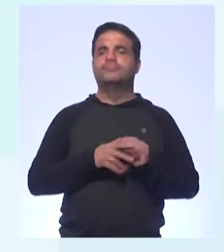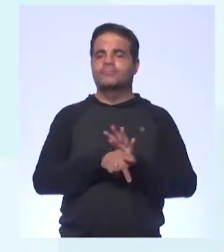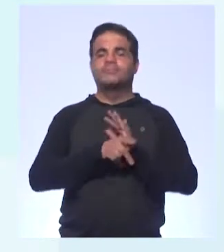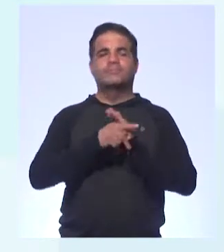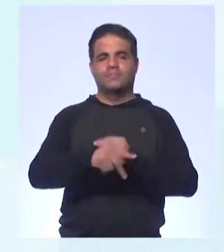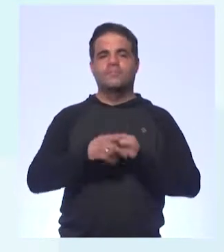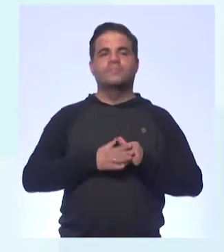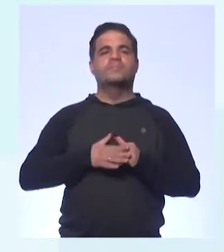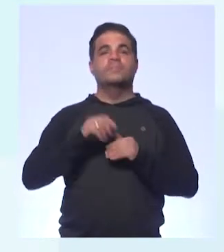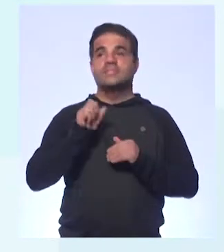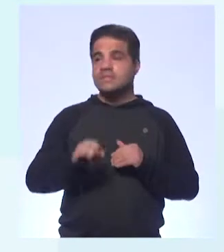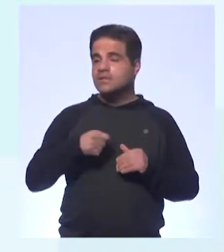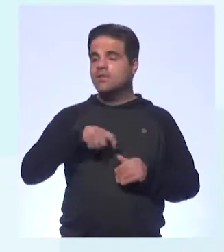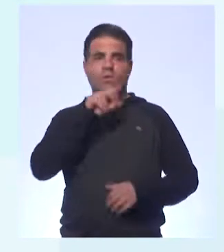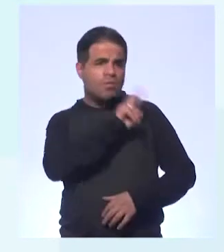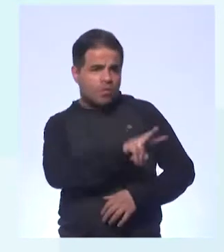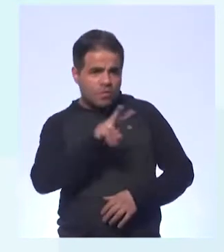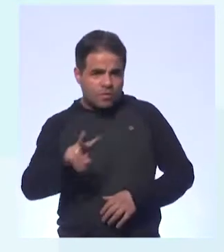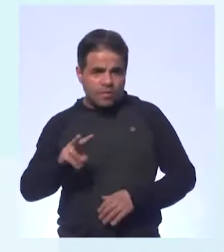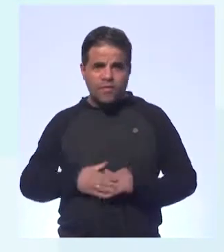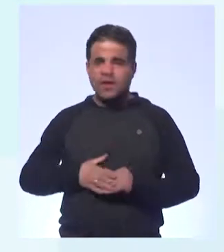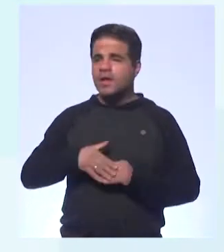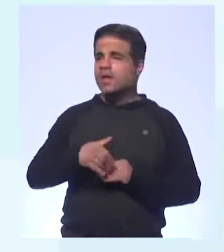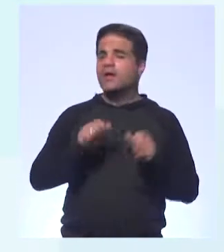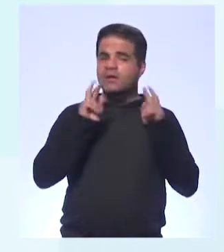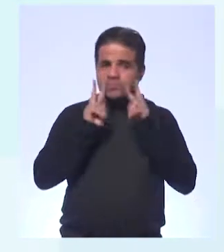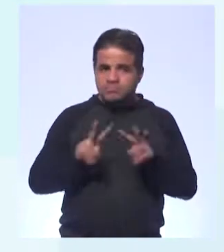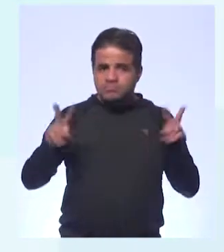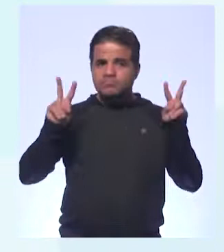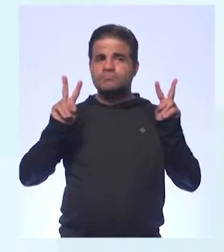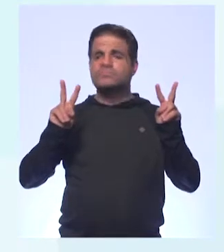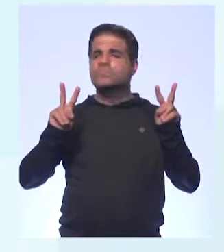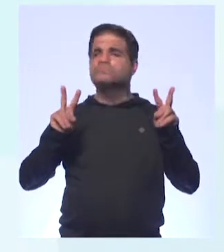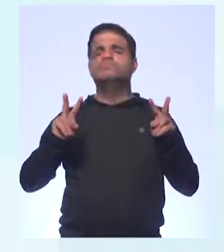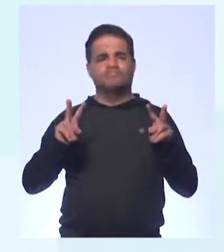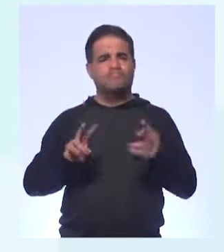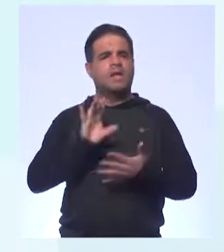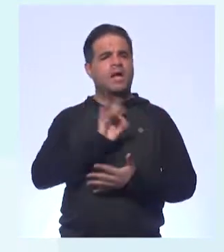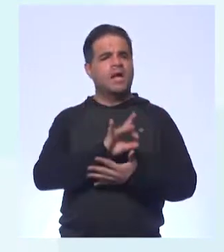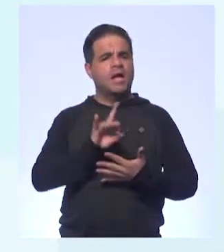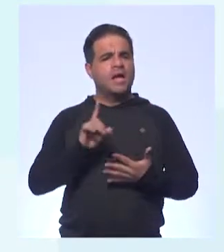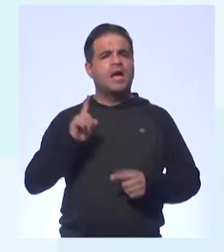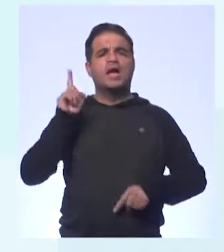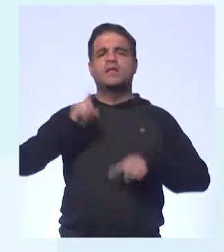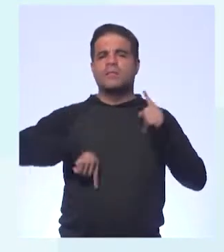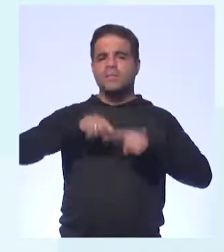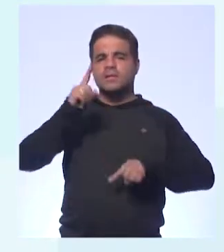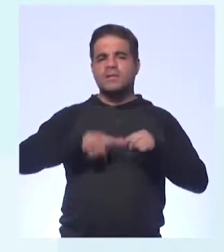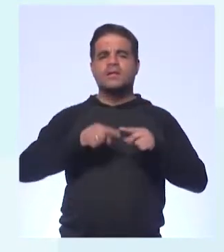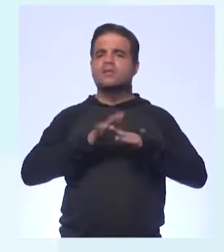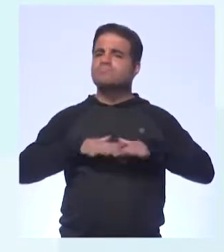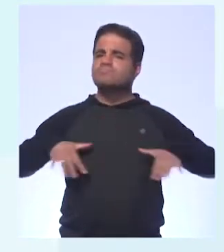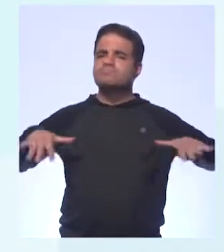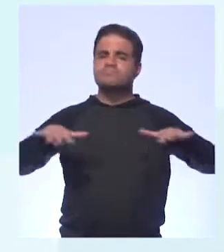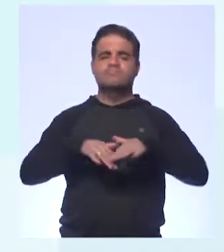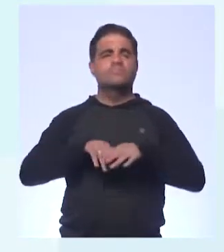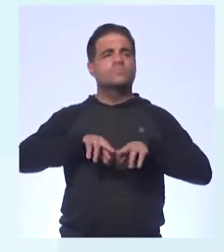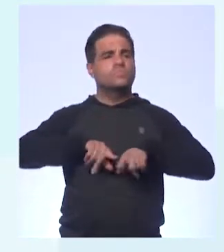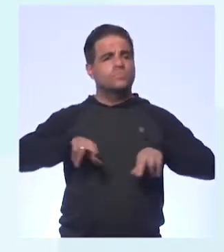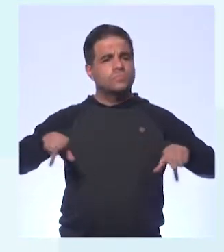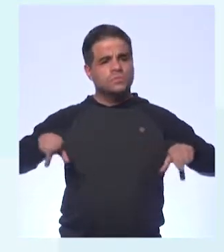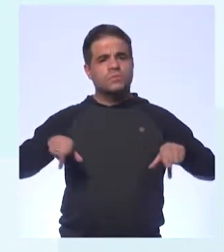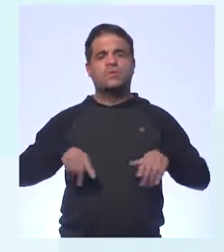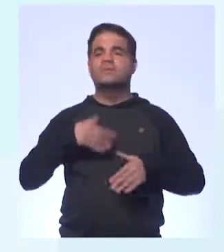ou seja, se eu olhar ali o condutividade, cada material vai ter uma condutividade